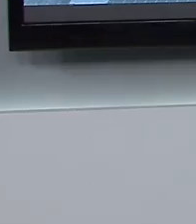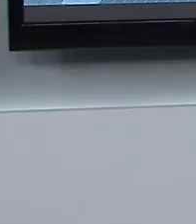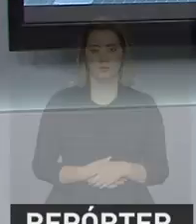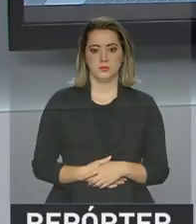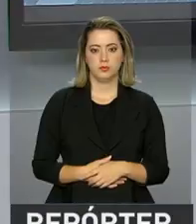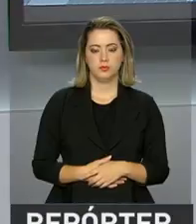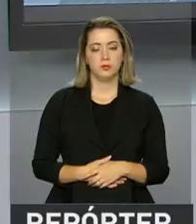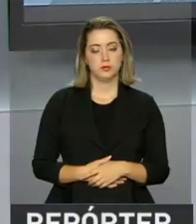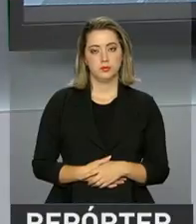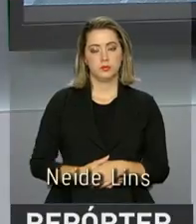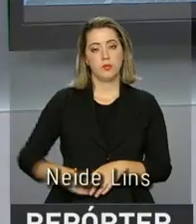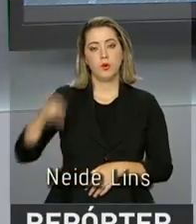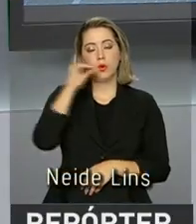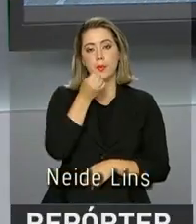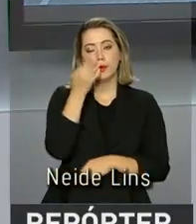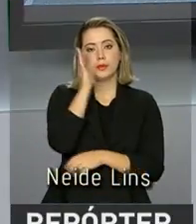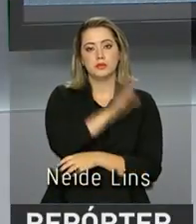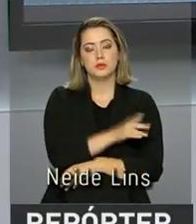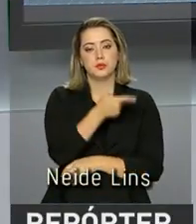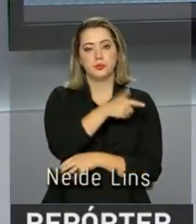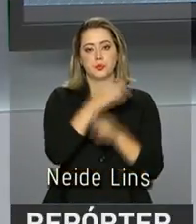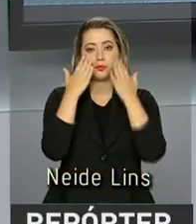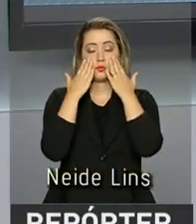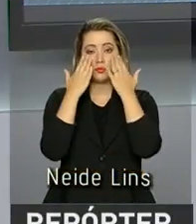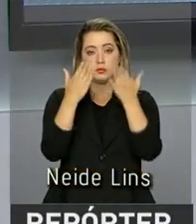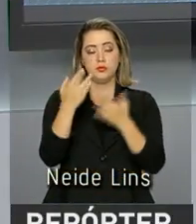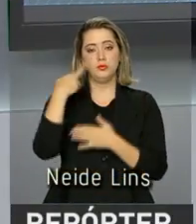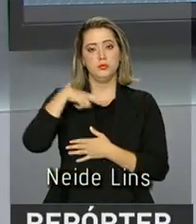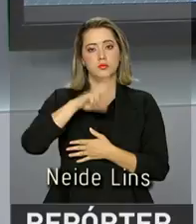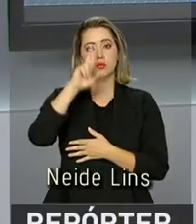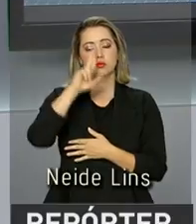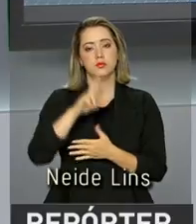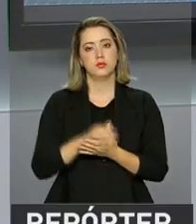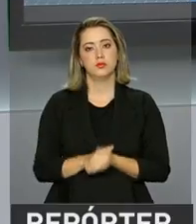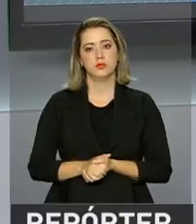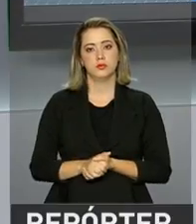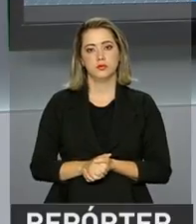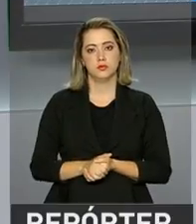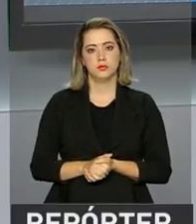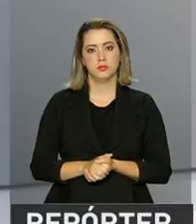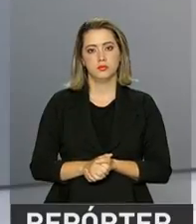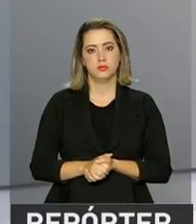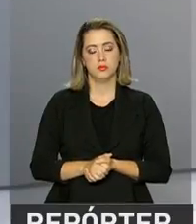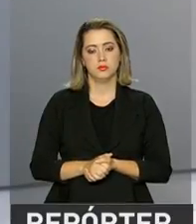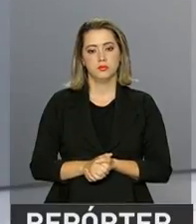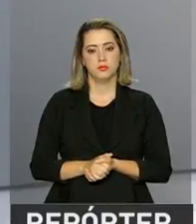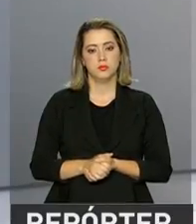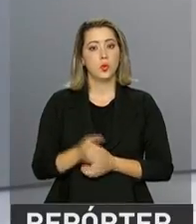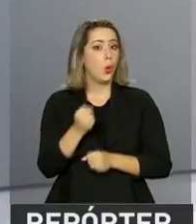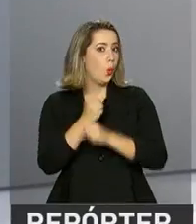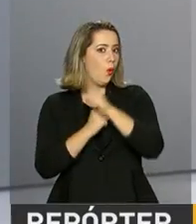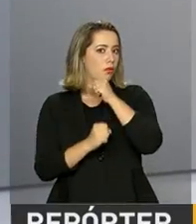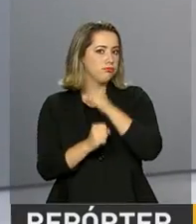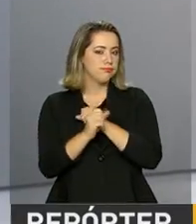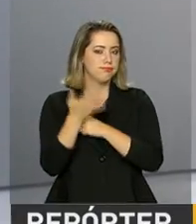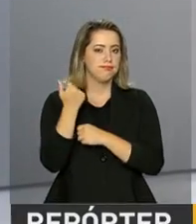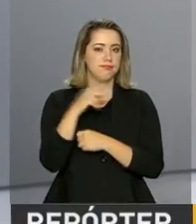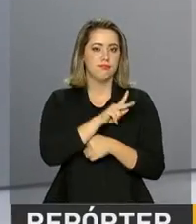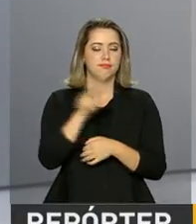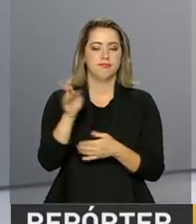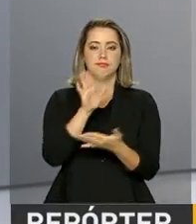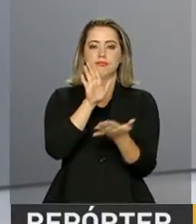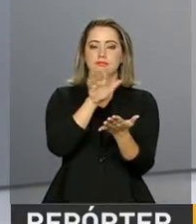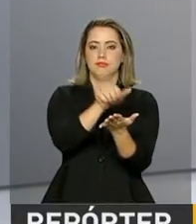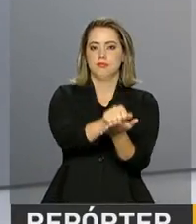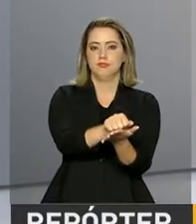olá boa tarde estamos de volta com mais uma edição do repórter ele br há um ano o presidente michel temer